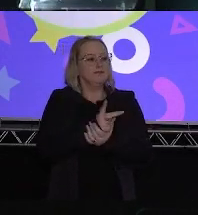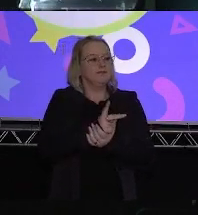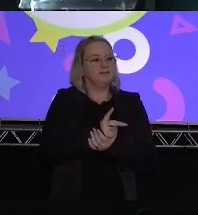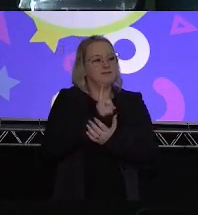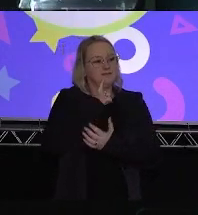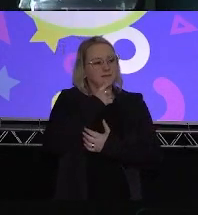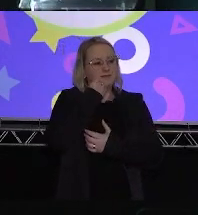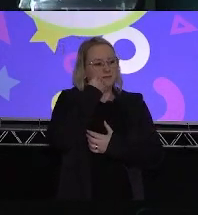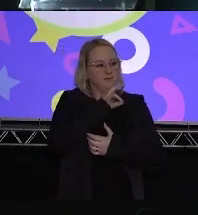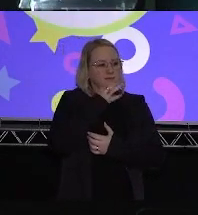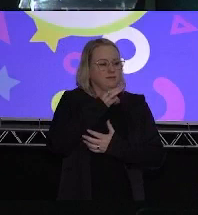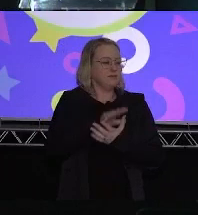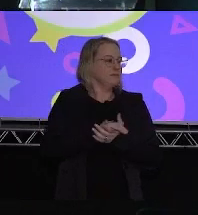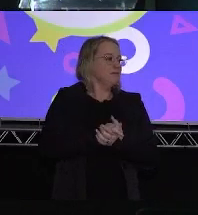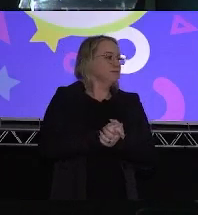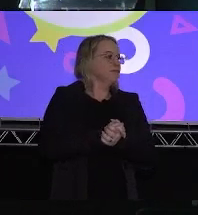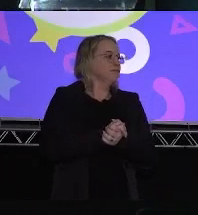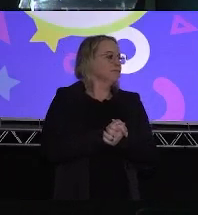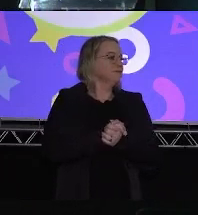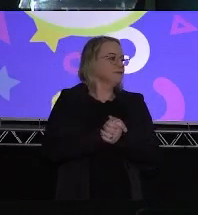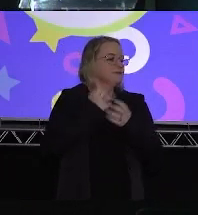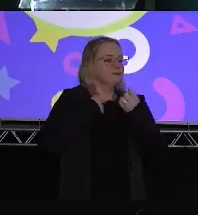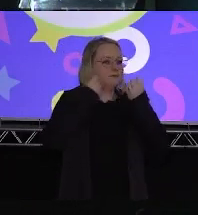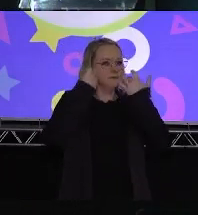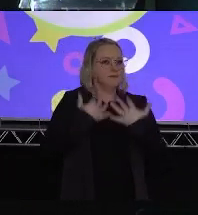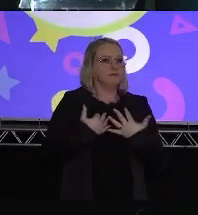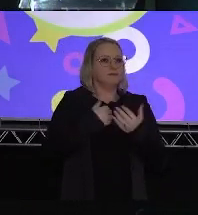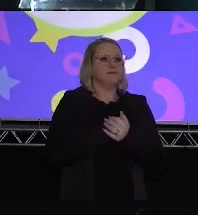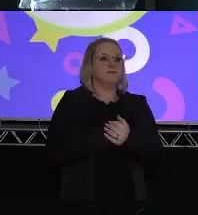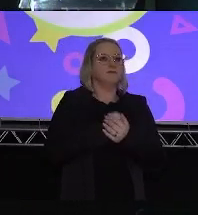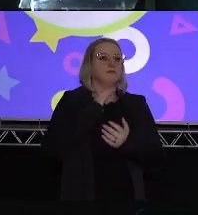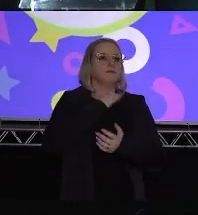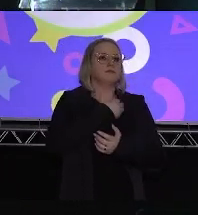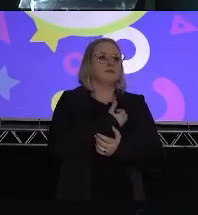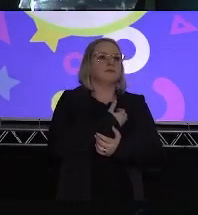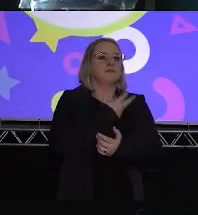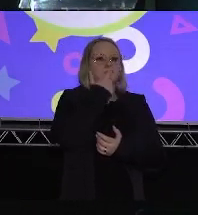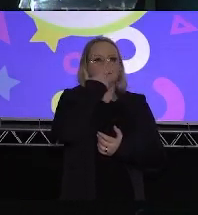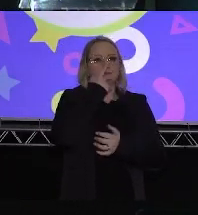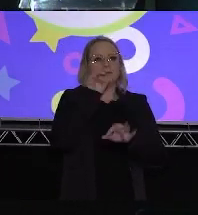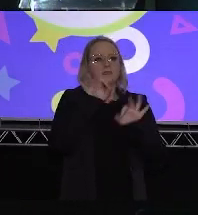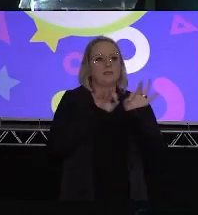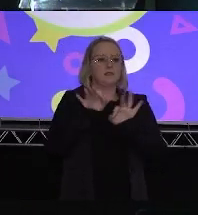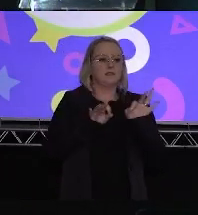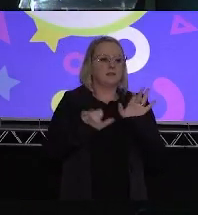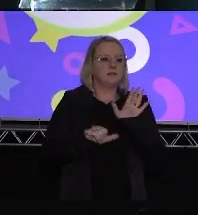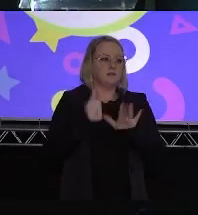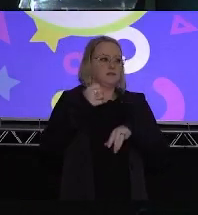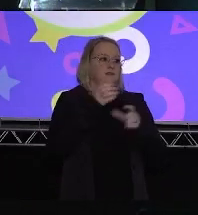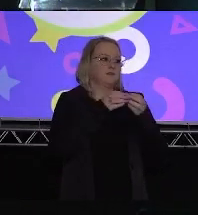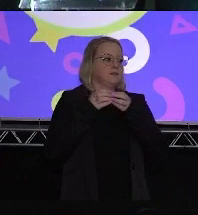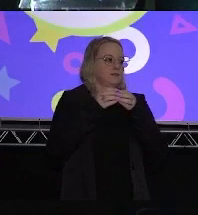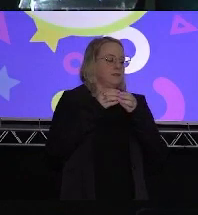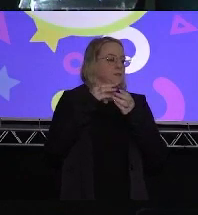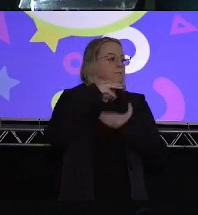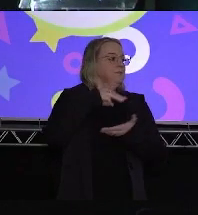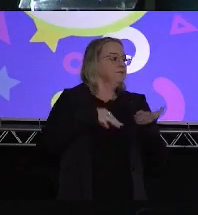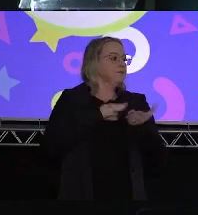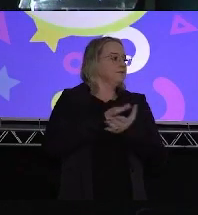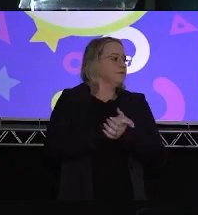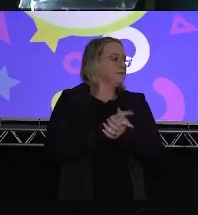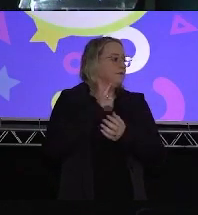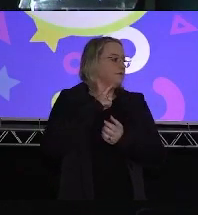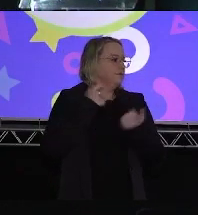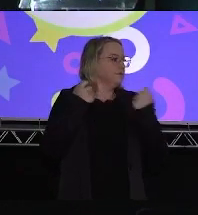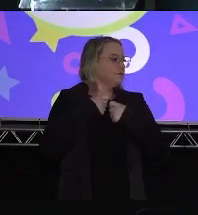com certeza eu vou te procurar depois. Vamos trocar uma ideia, mas eu vou explicar assim, a gente segmenta um pouco esse programa, porque a primeira parte da mentoria ela envolve uma